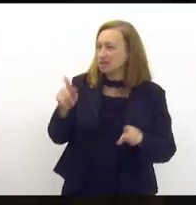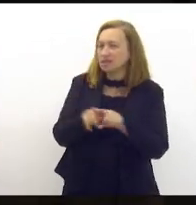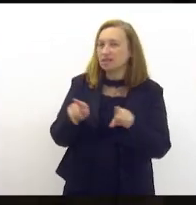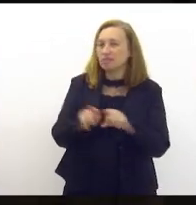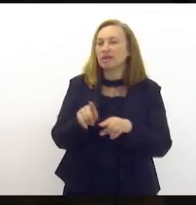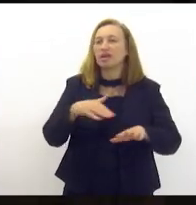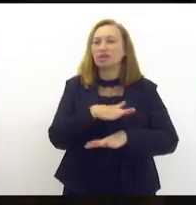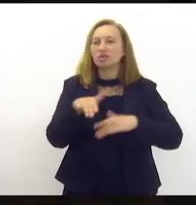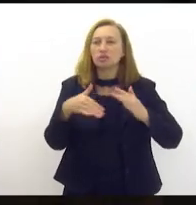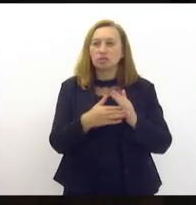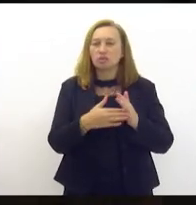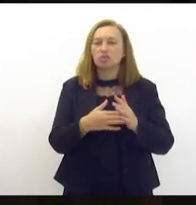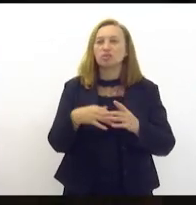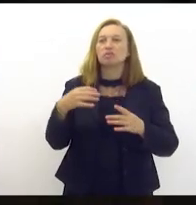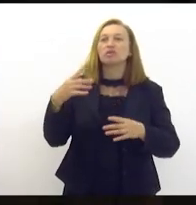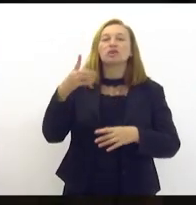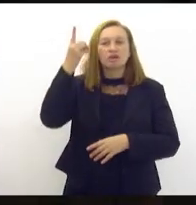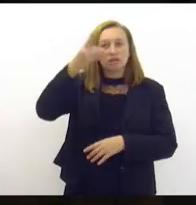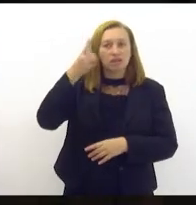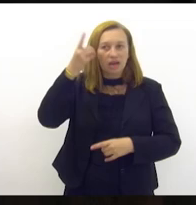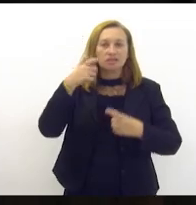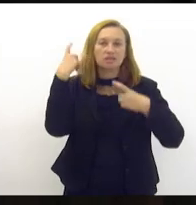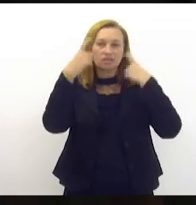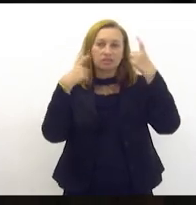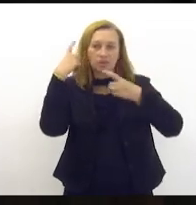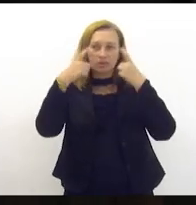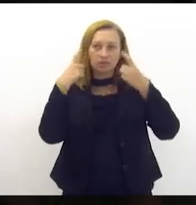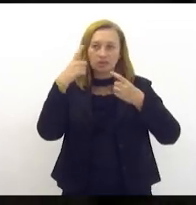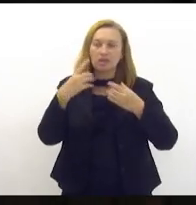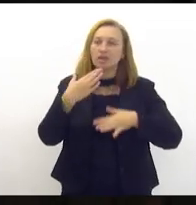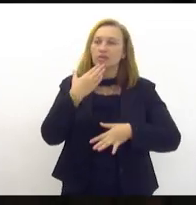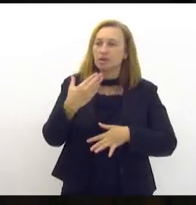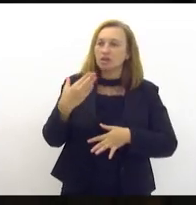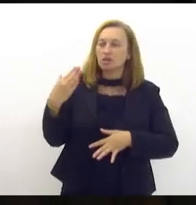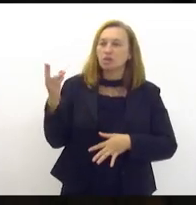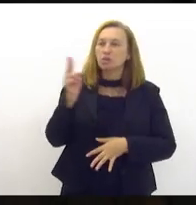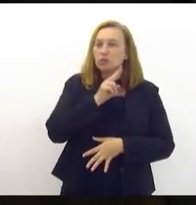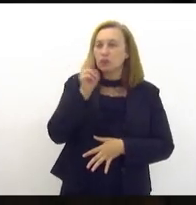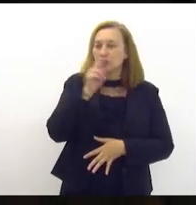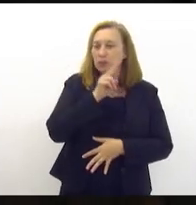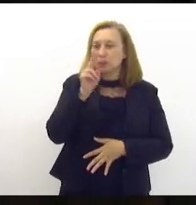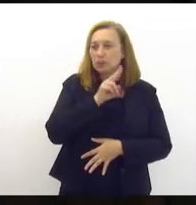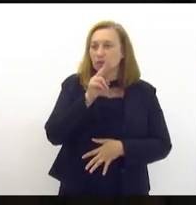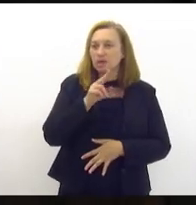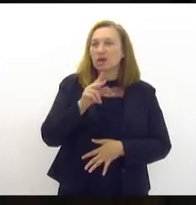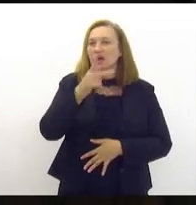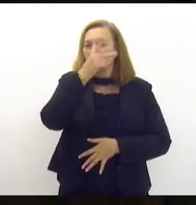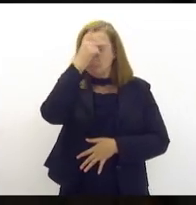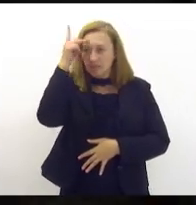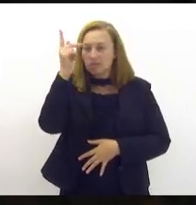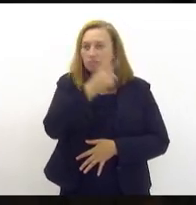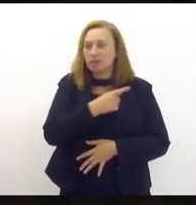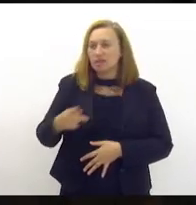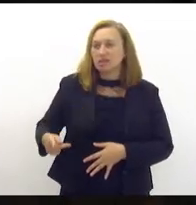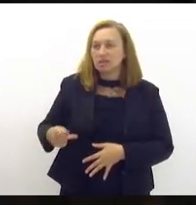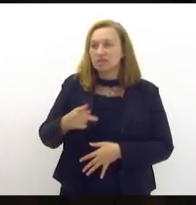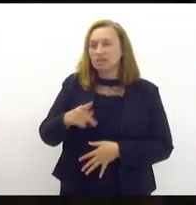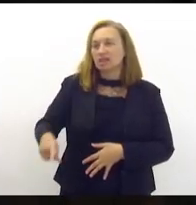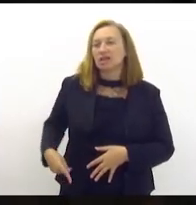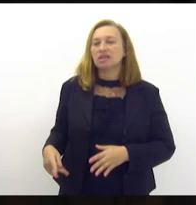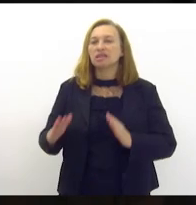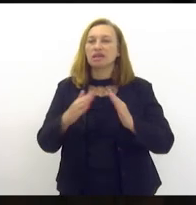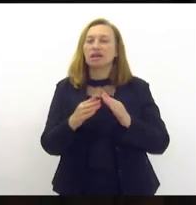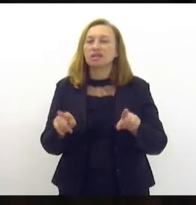os parlamentares que se preocuparam e que acionaram imediatamente, não só a pessoa do presidente da casa, mas diretamente a